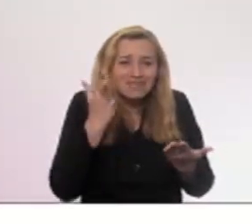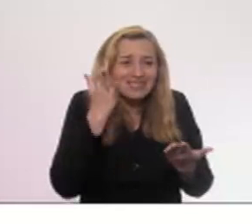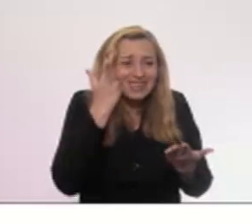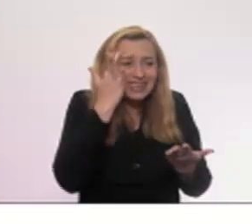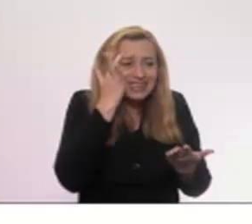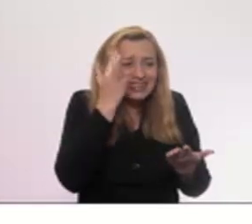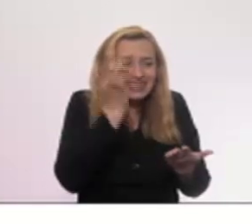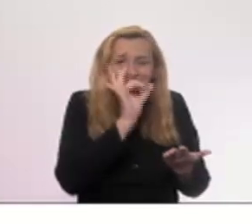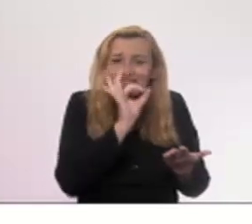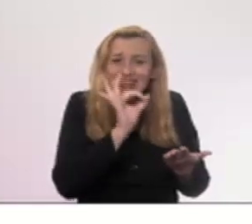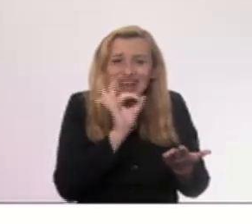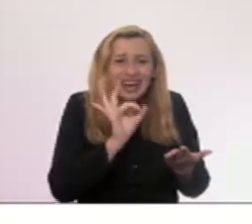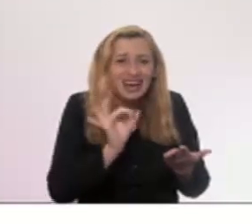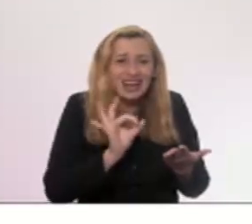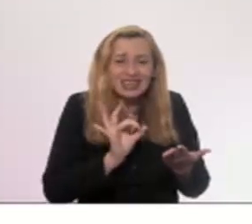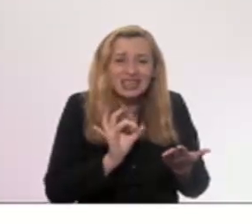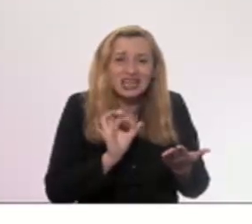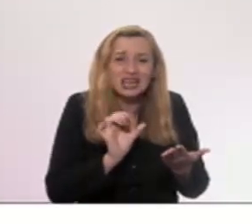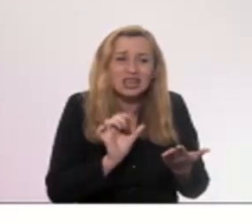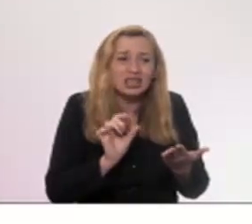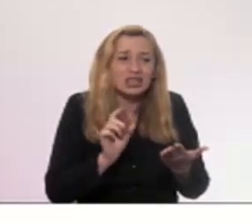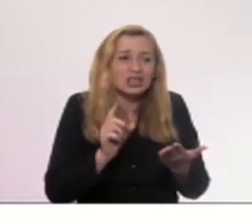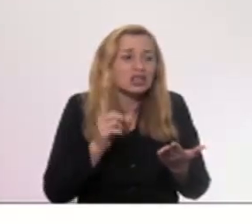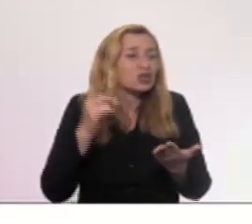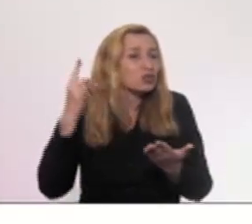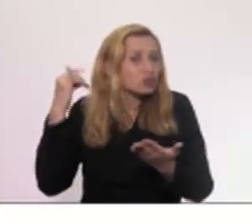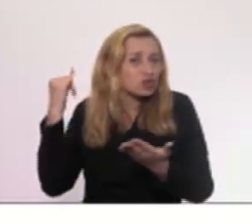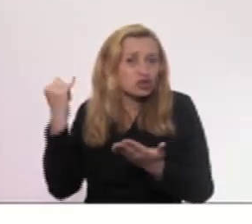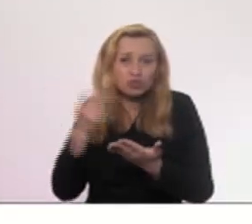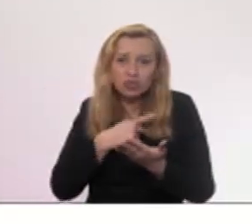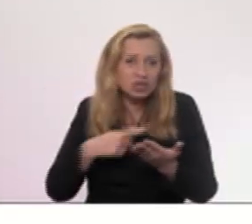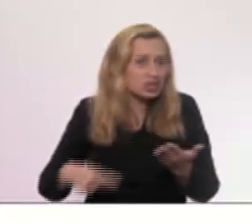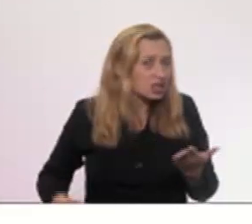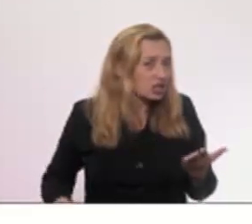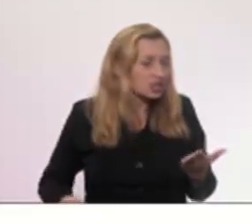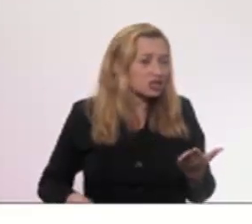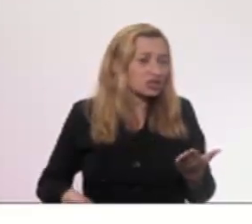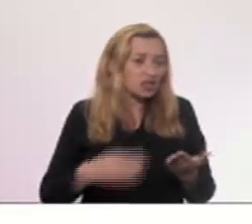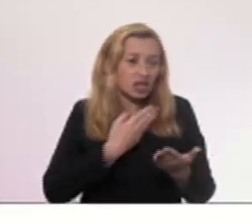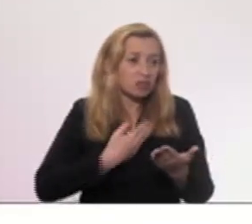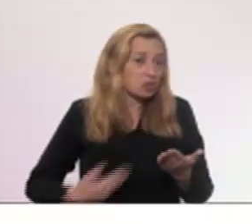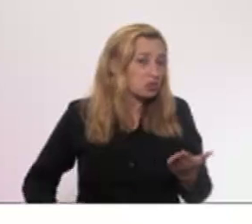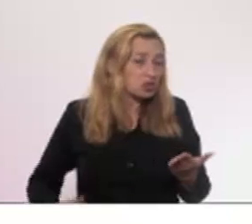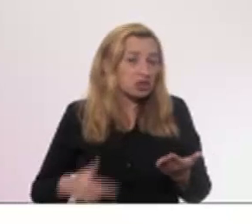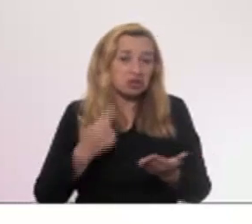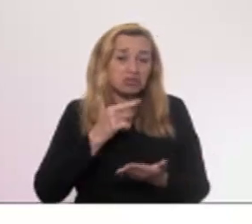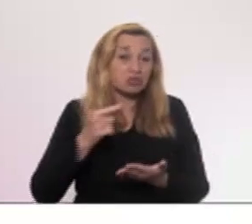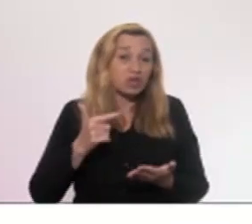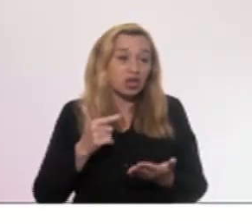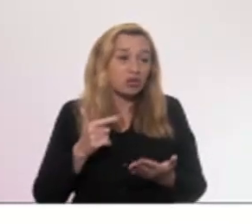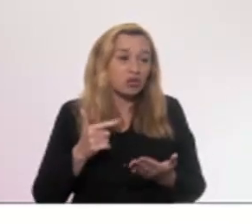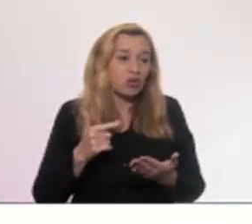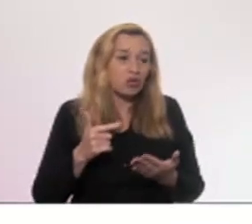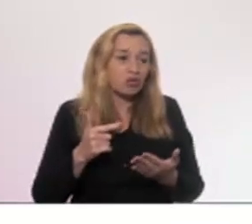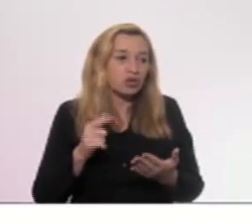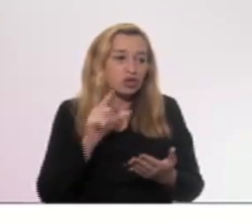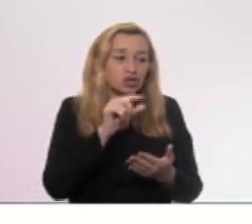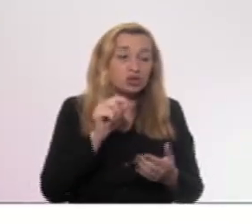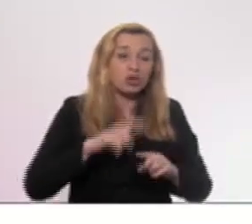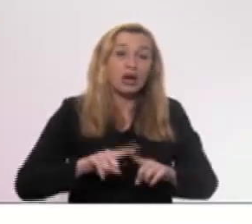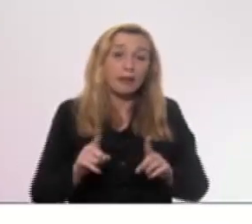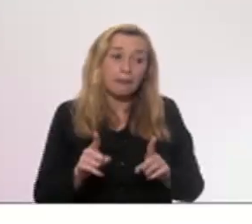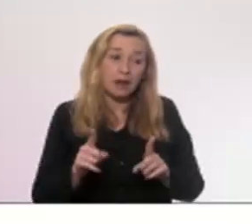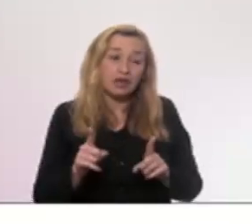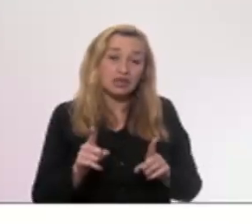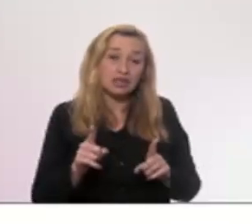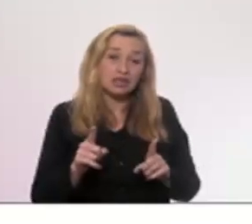noção do que seja aquilo que um dia um presidente da República, que eu não tenho como referência, mas que fez a menção ao